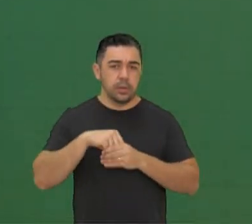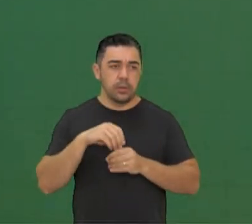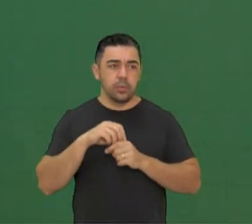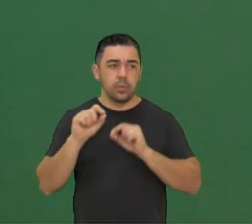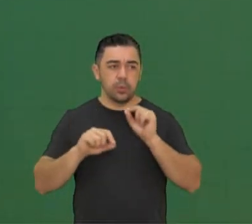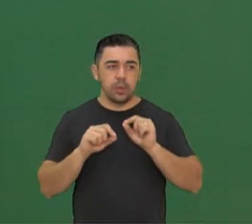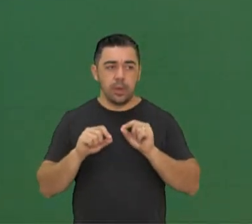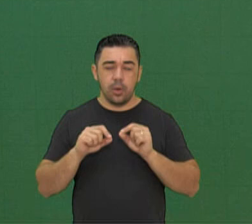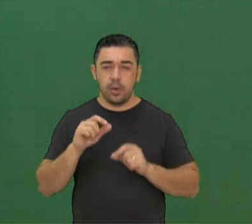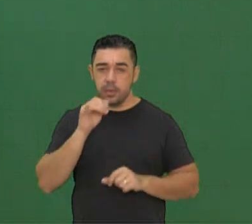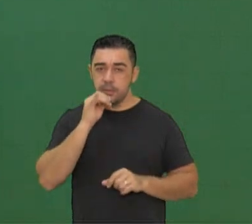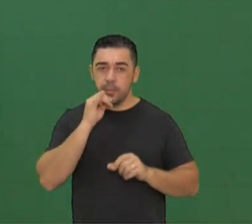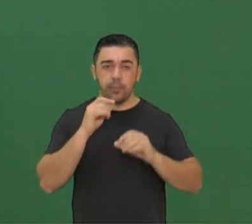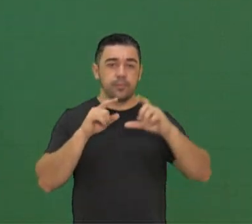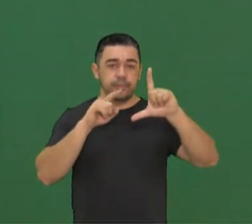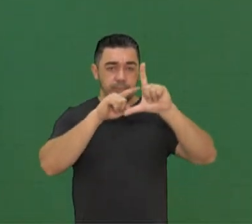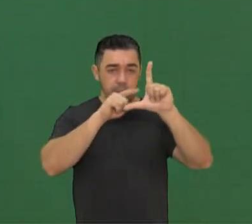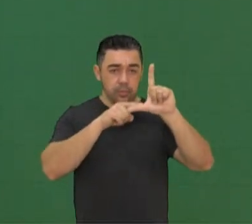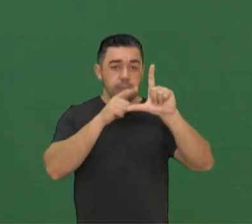é esse ângulo aqui.